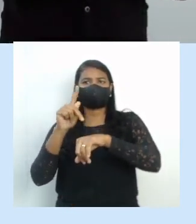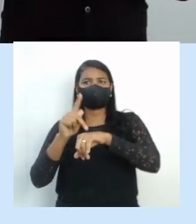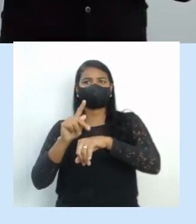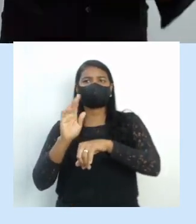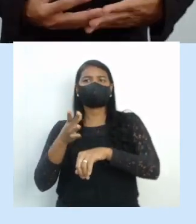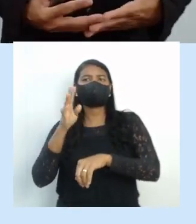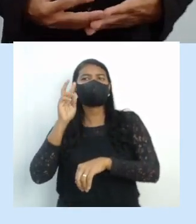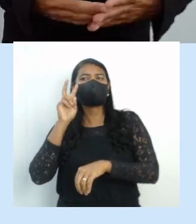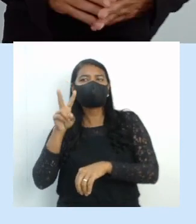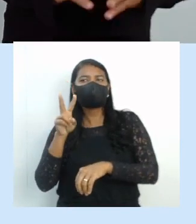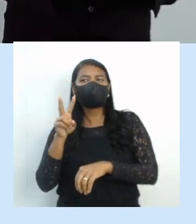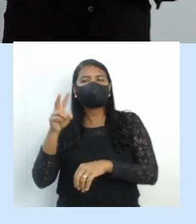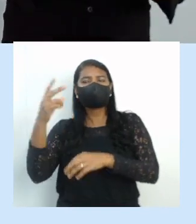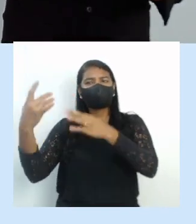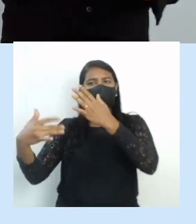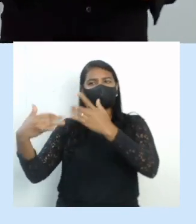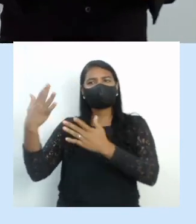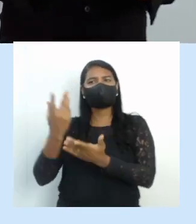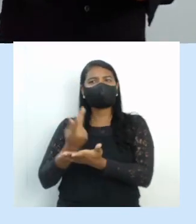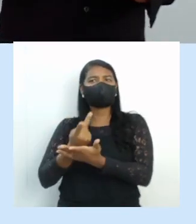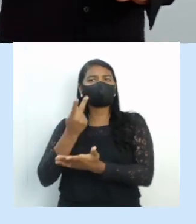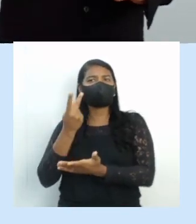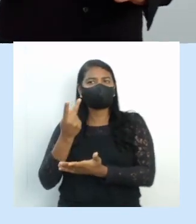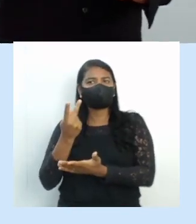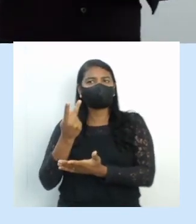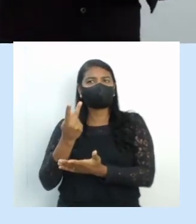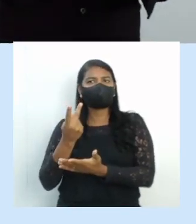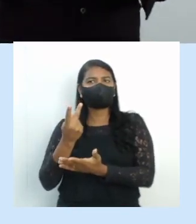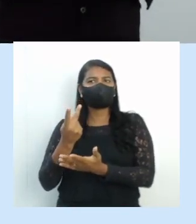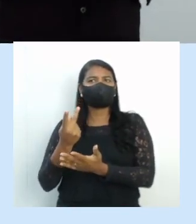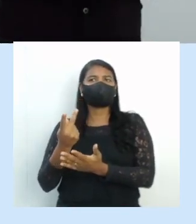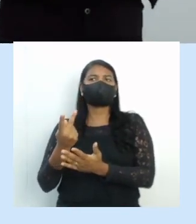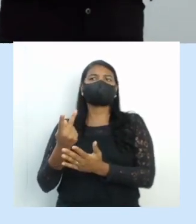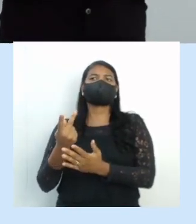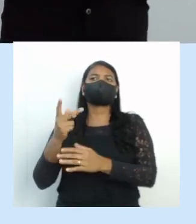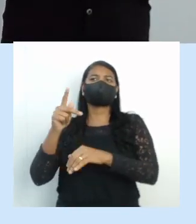vem afirmando, ela surge ali do processo de